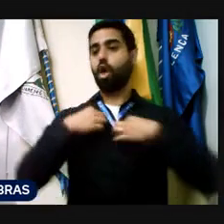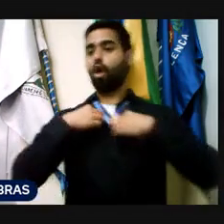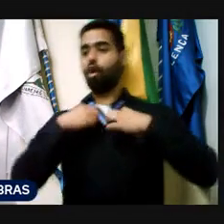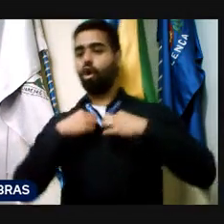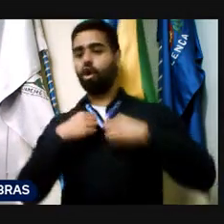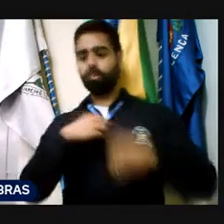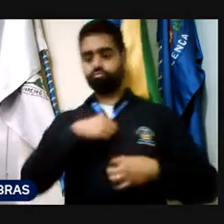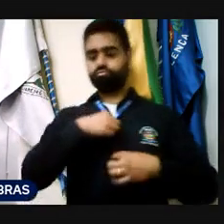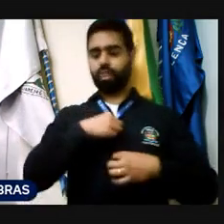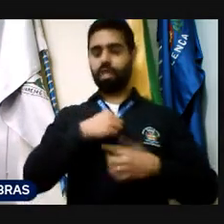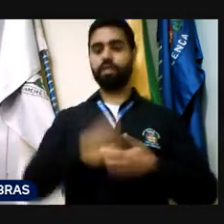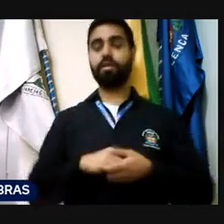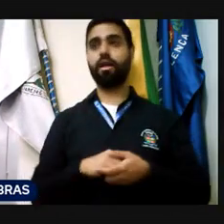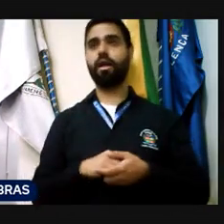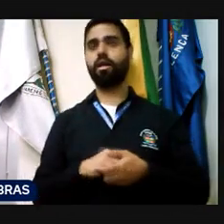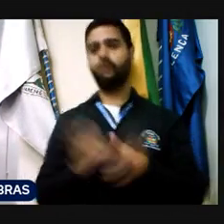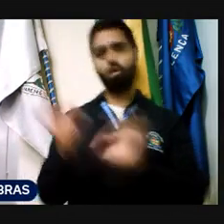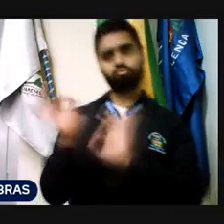crachá, está dando